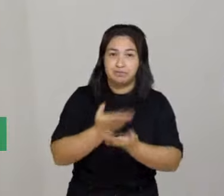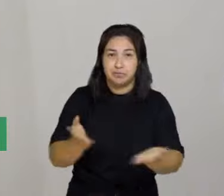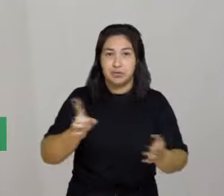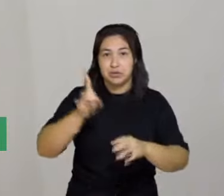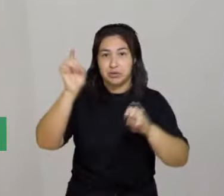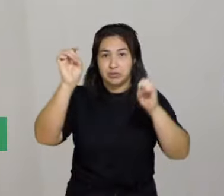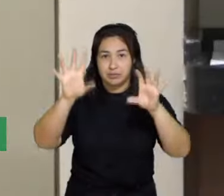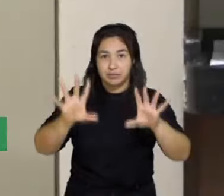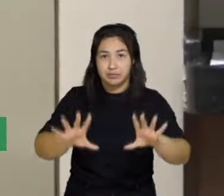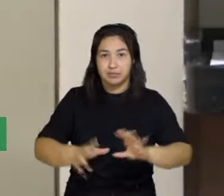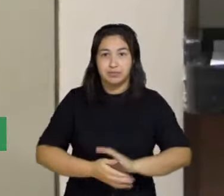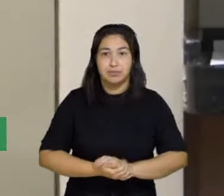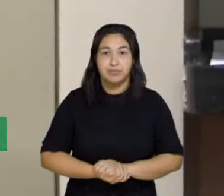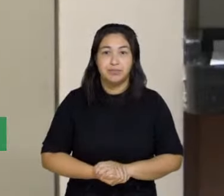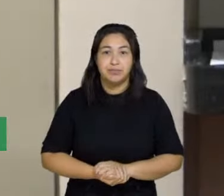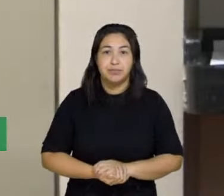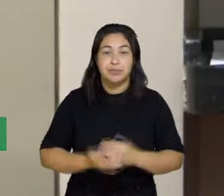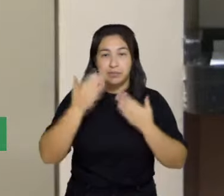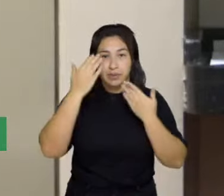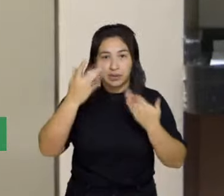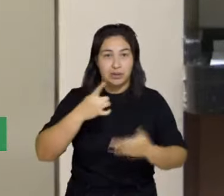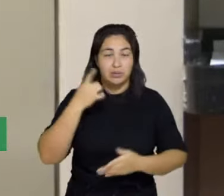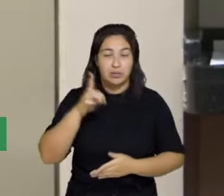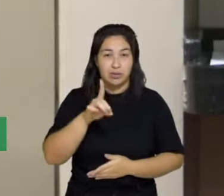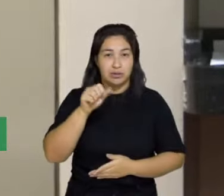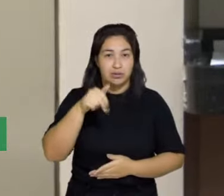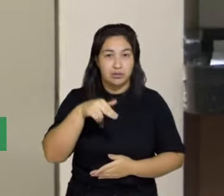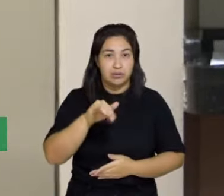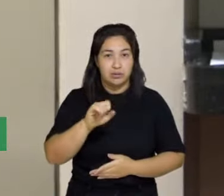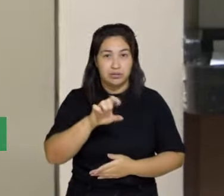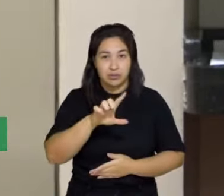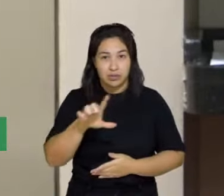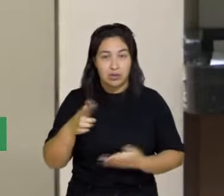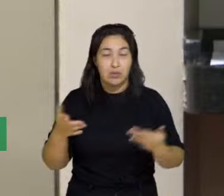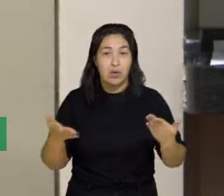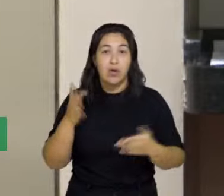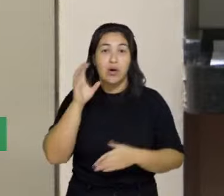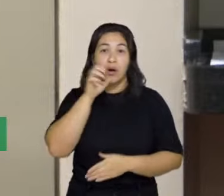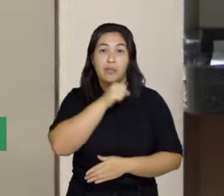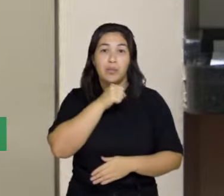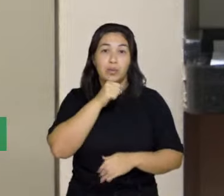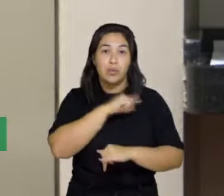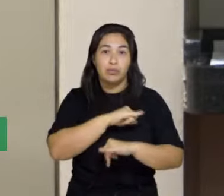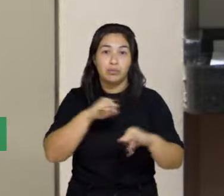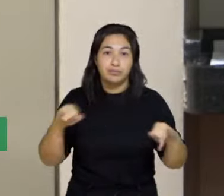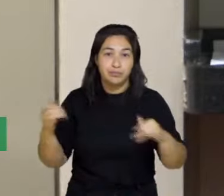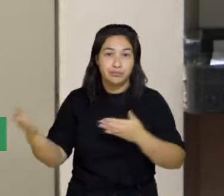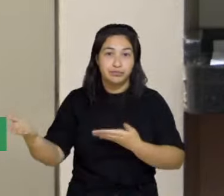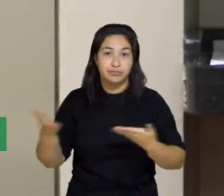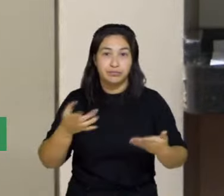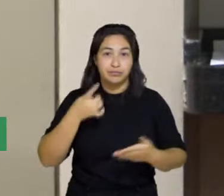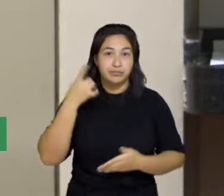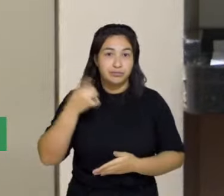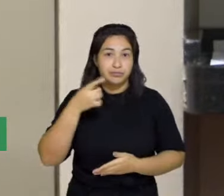abençoe. Obrigado, deputado Daniel. Ainda em breves comunicações, convido o deputado Mário Mota